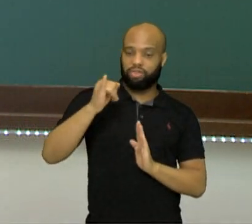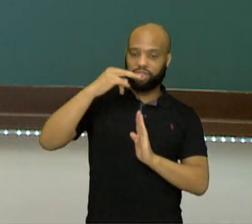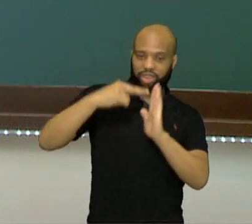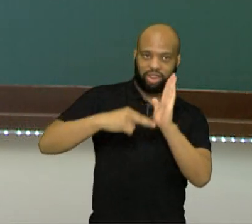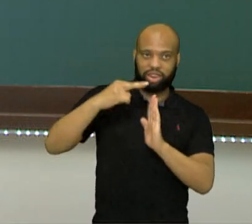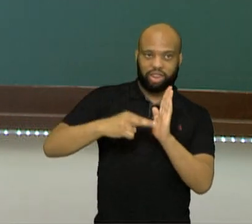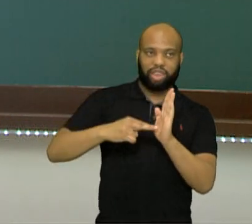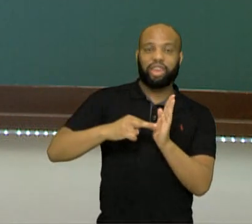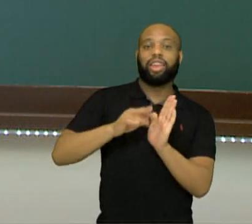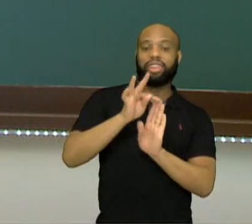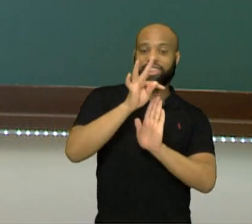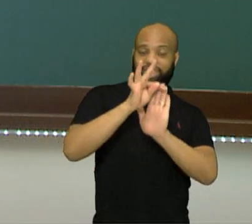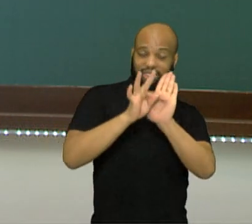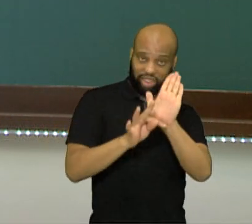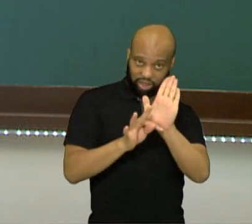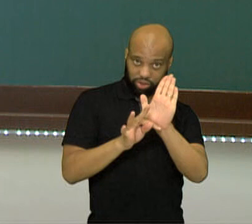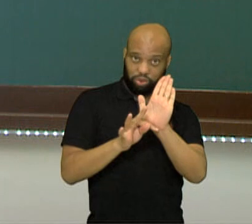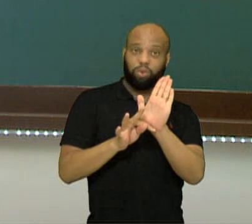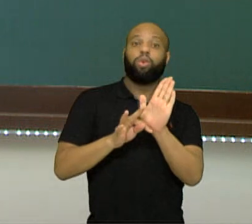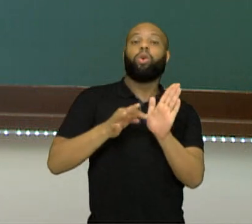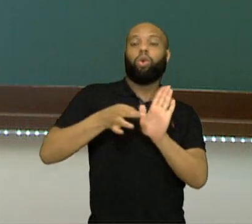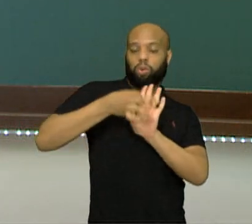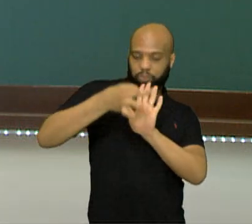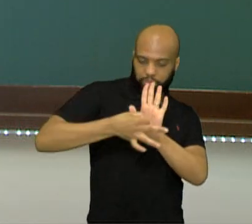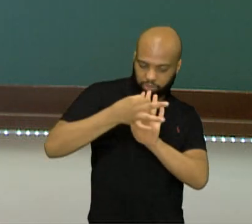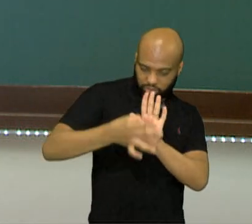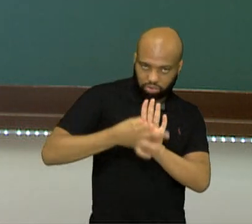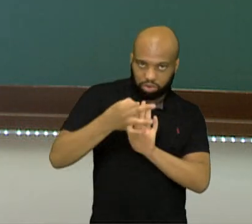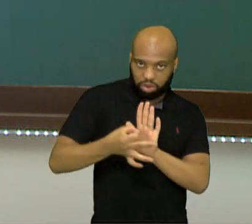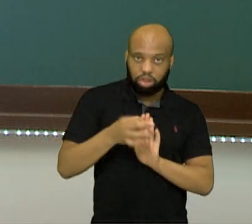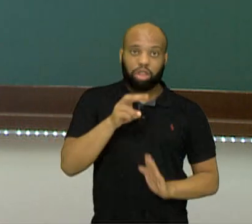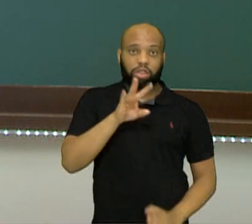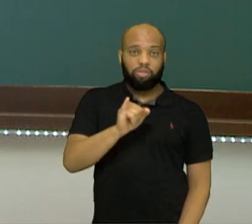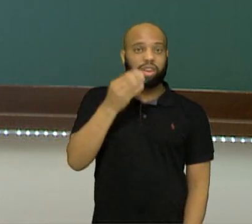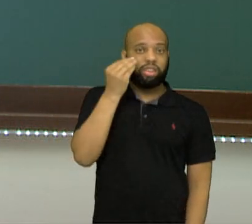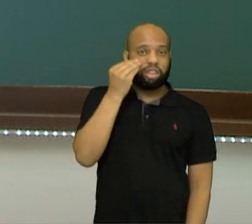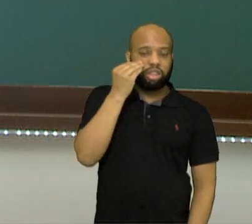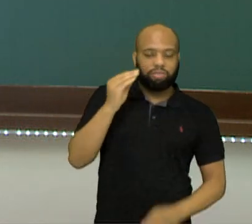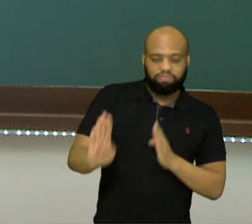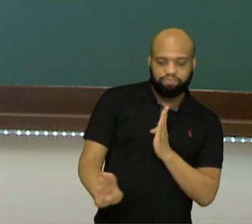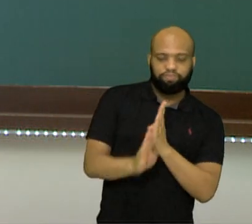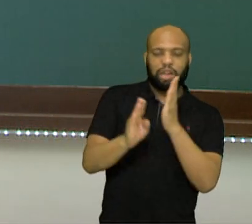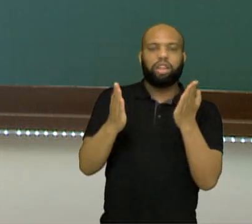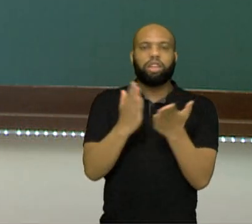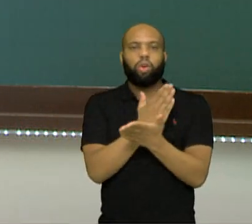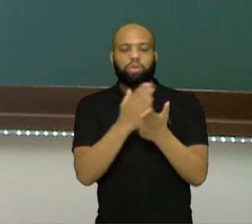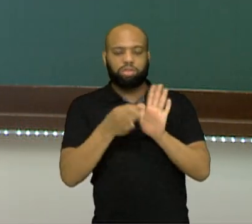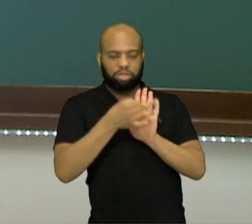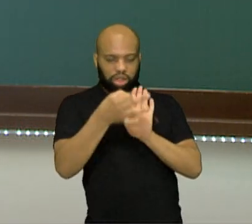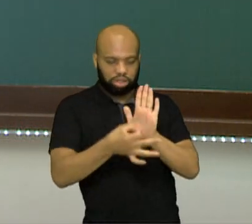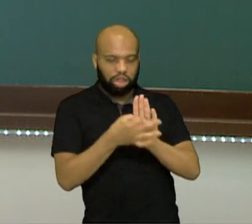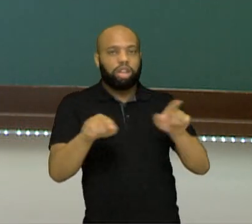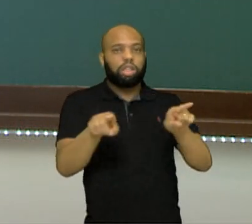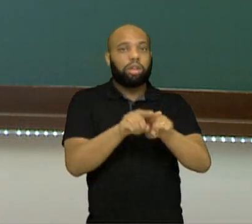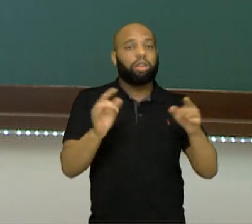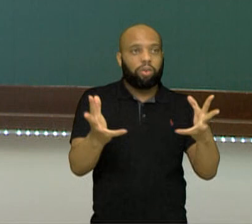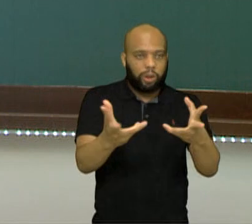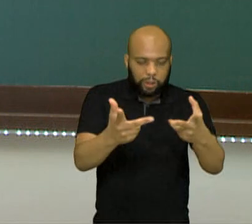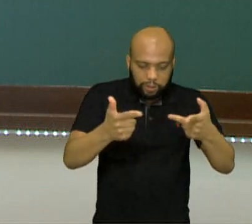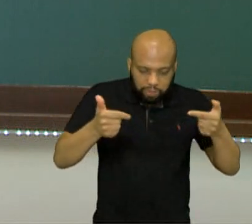um artigo de opinião. E nessa leitura desse nosso artigo, vamos tentar identificar os argumentos e a qualidade destes, tá?